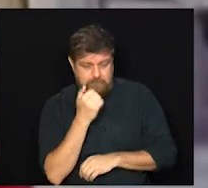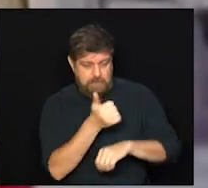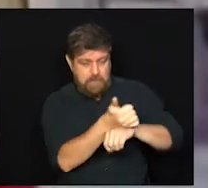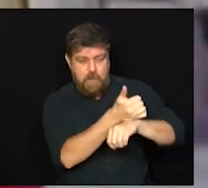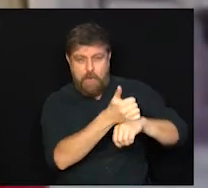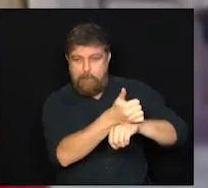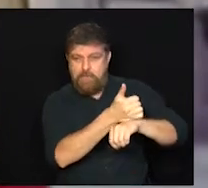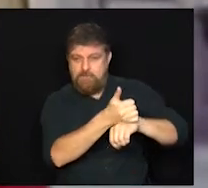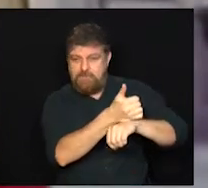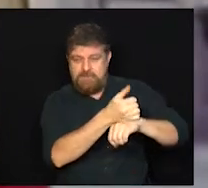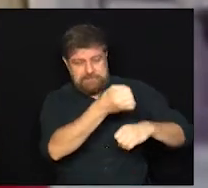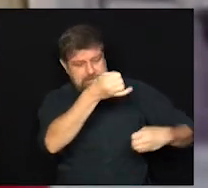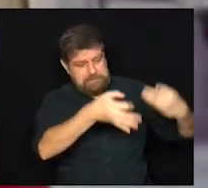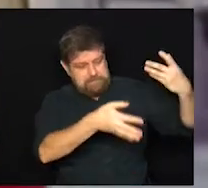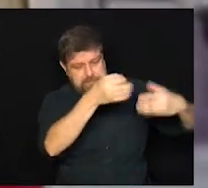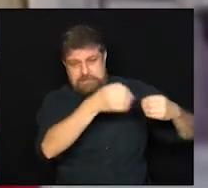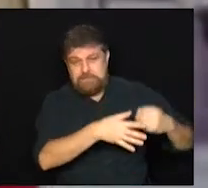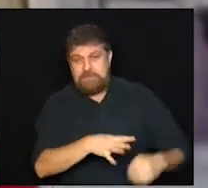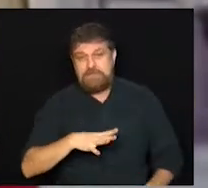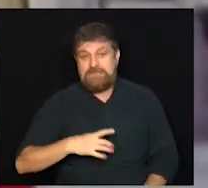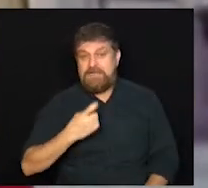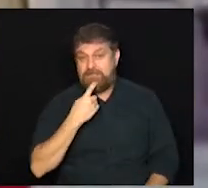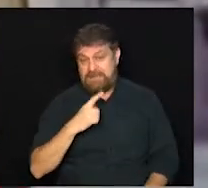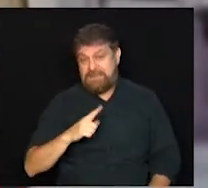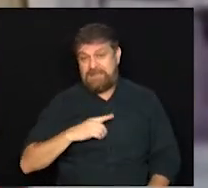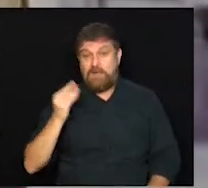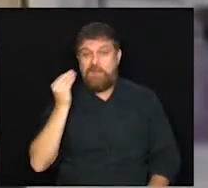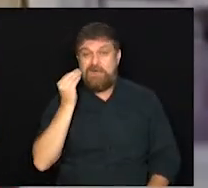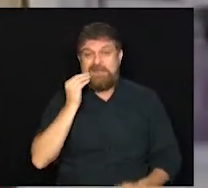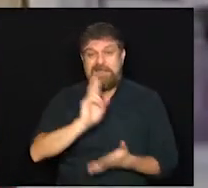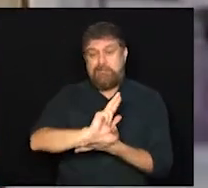Então, Campinas tem um monte dessas oportunidades.